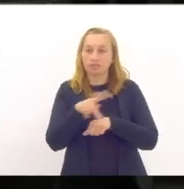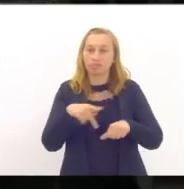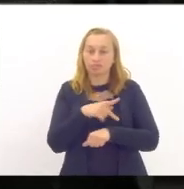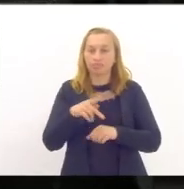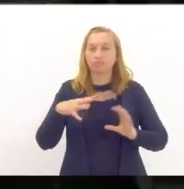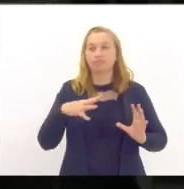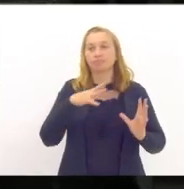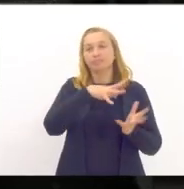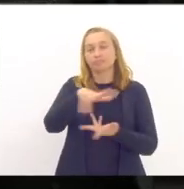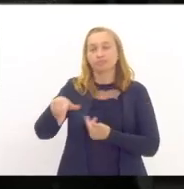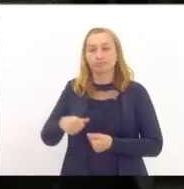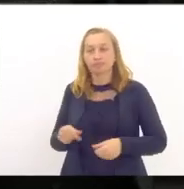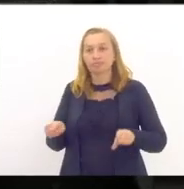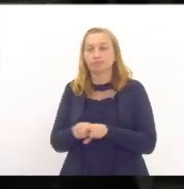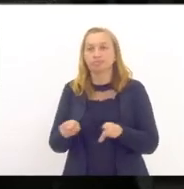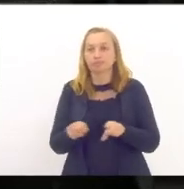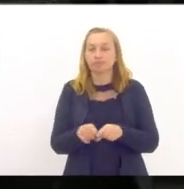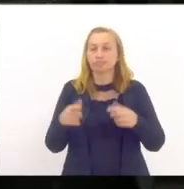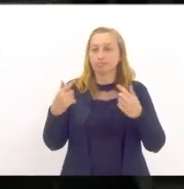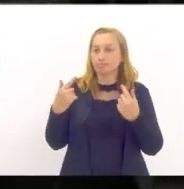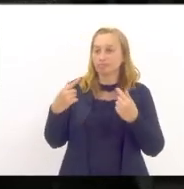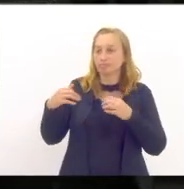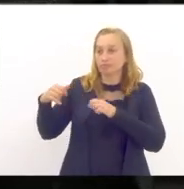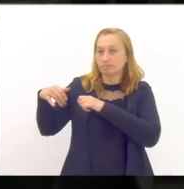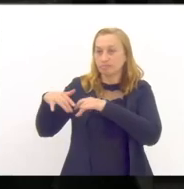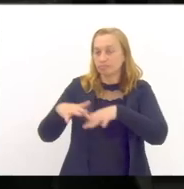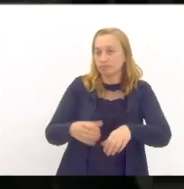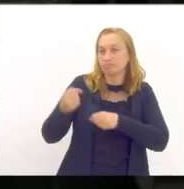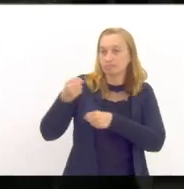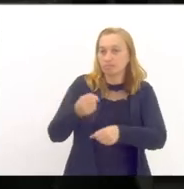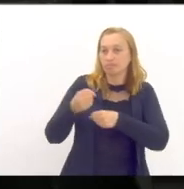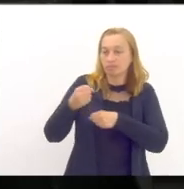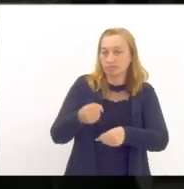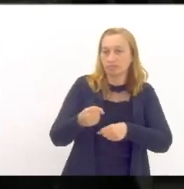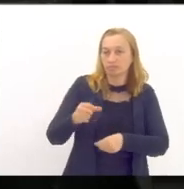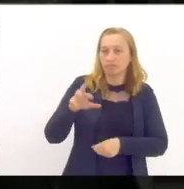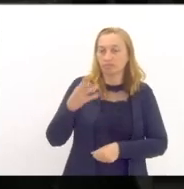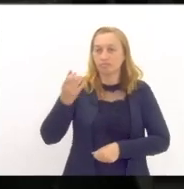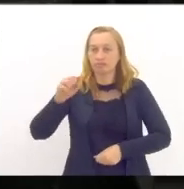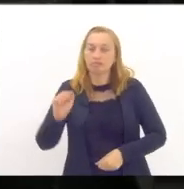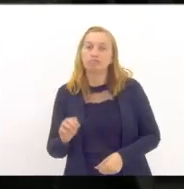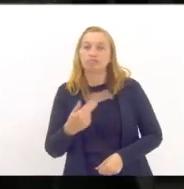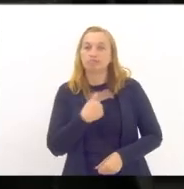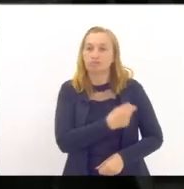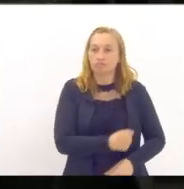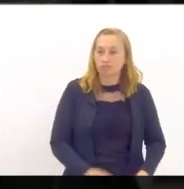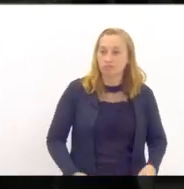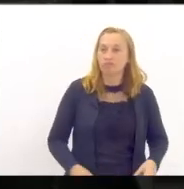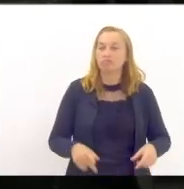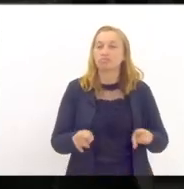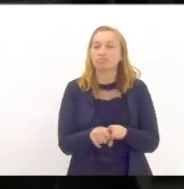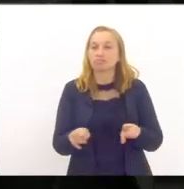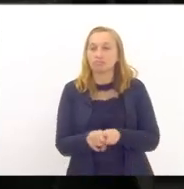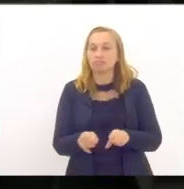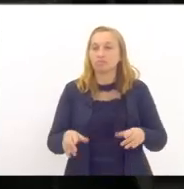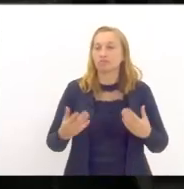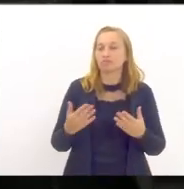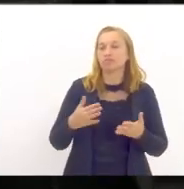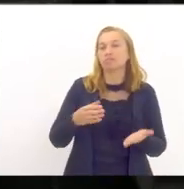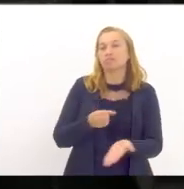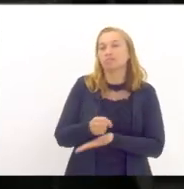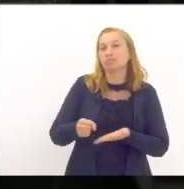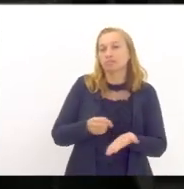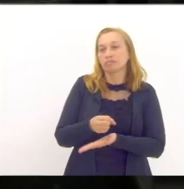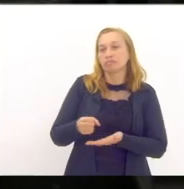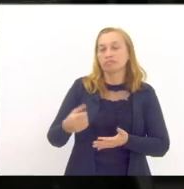da humanidade, como os protestos de 2019 em Hong Kong, sua conturbada relação com a China, e o ataque de extremistas a bases militares em